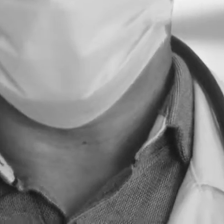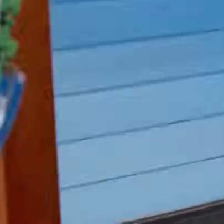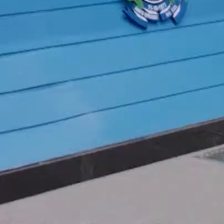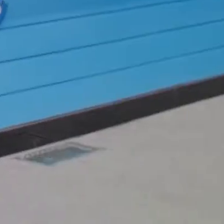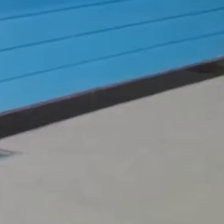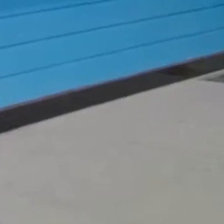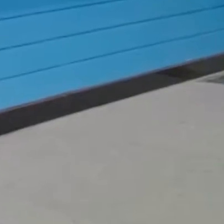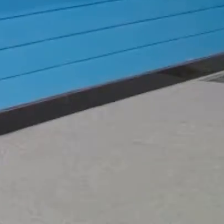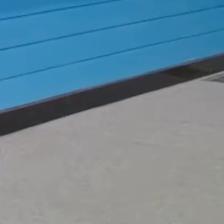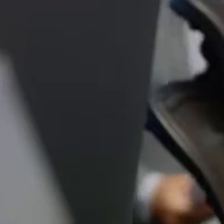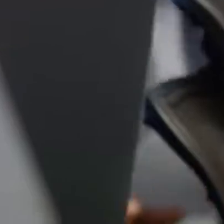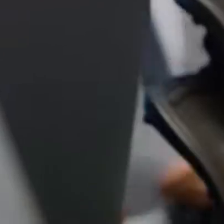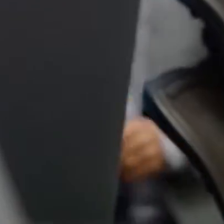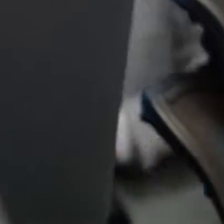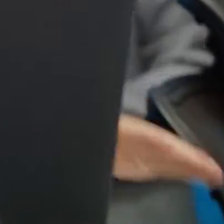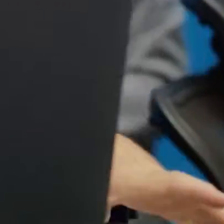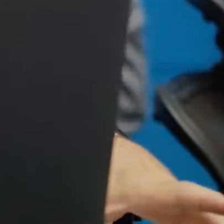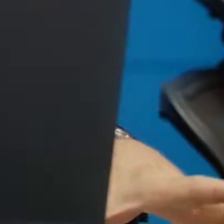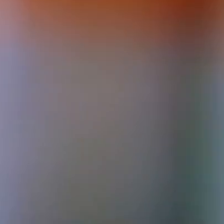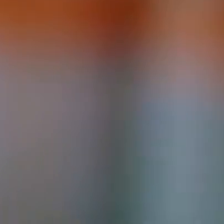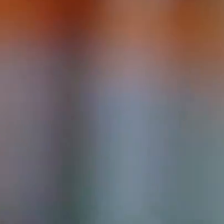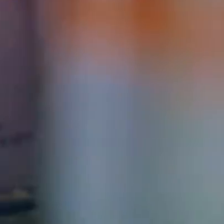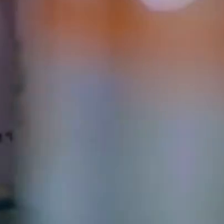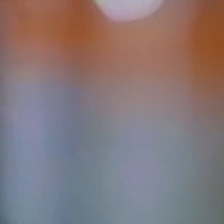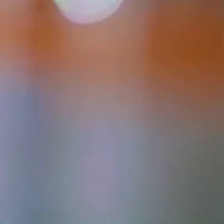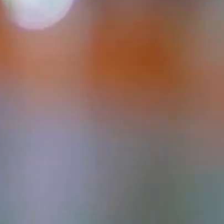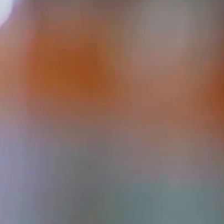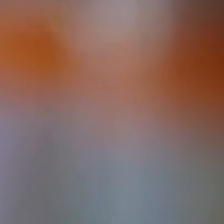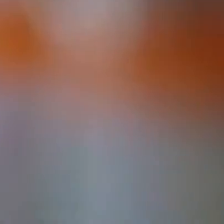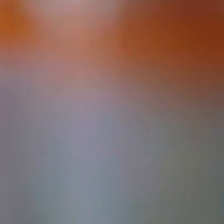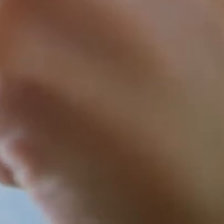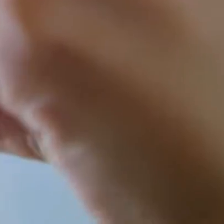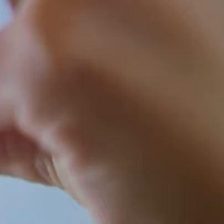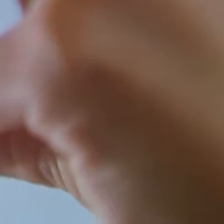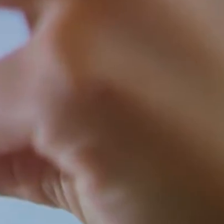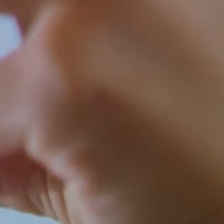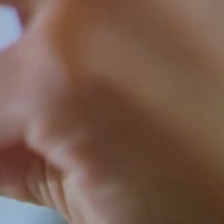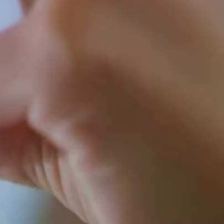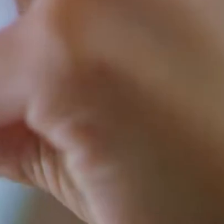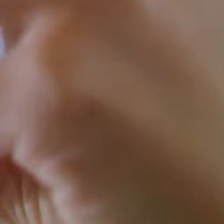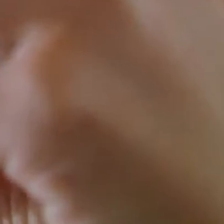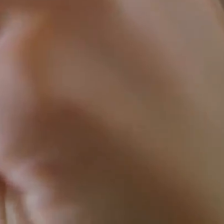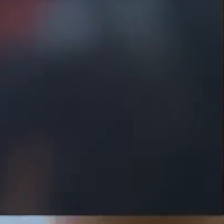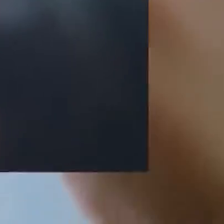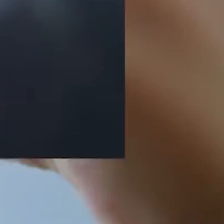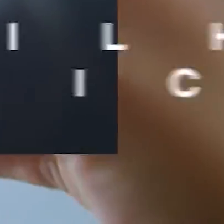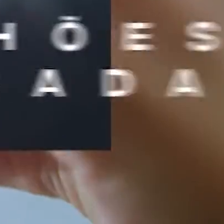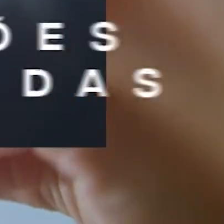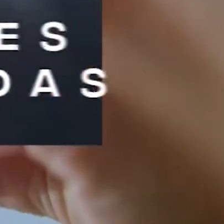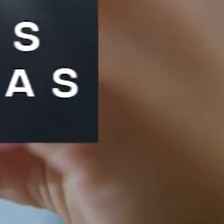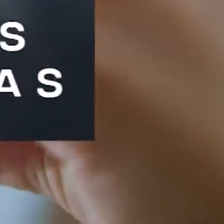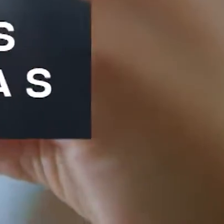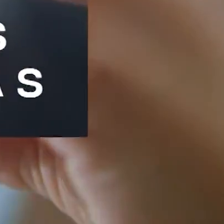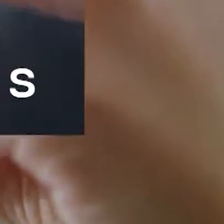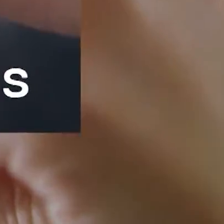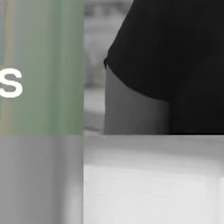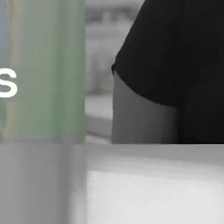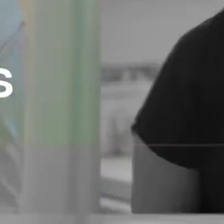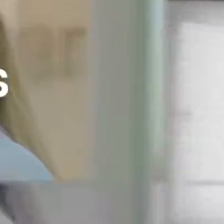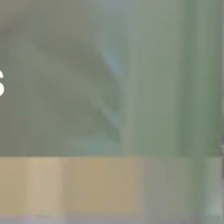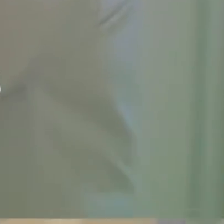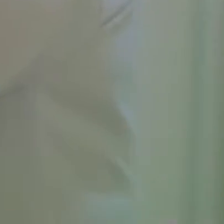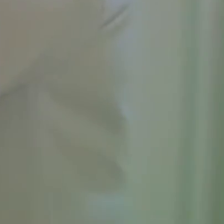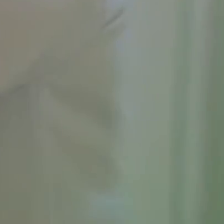vacina. Sem enrolação, atuamos para sermos o primeiro estado a alcançar a imunidade coletiva no país, com mais de